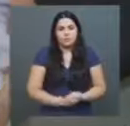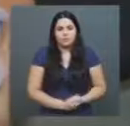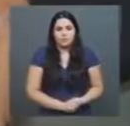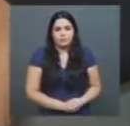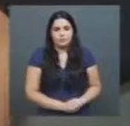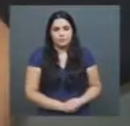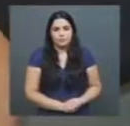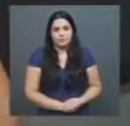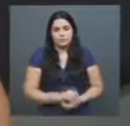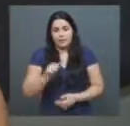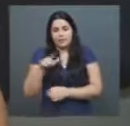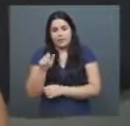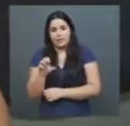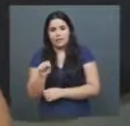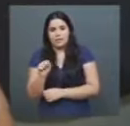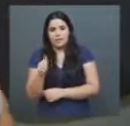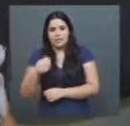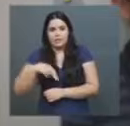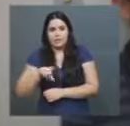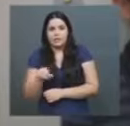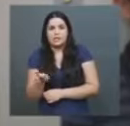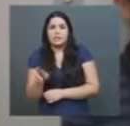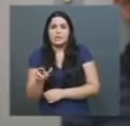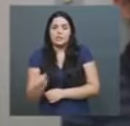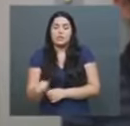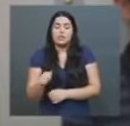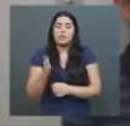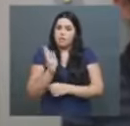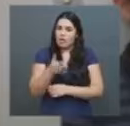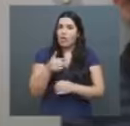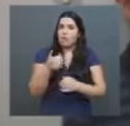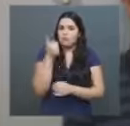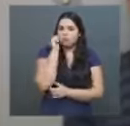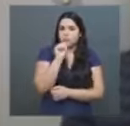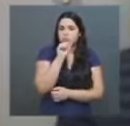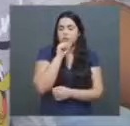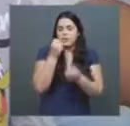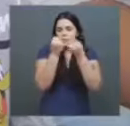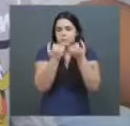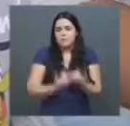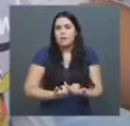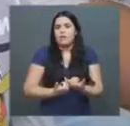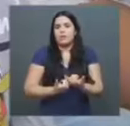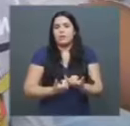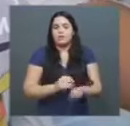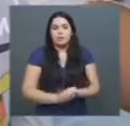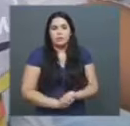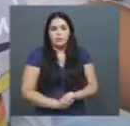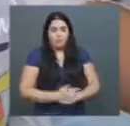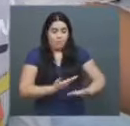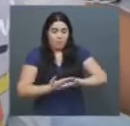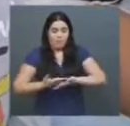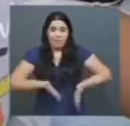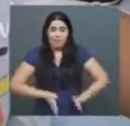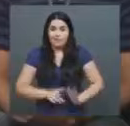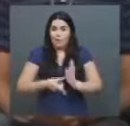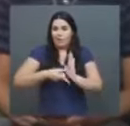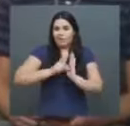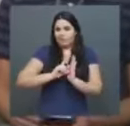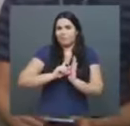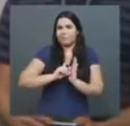exemplo. Alessandra já é mãe do João Lucas. Ela explica que o filho nasceu prematuro, então foram muitos os momentos